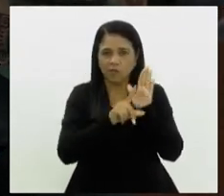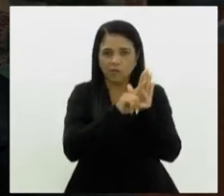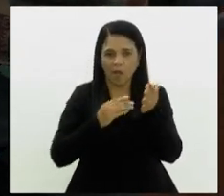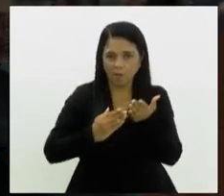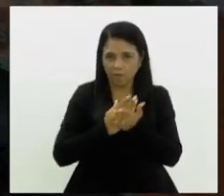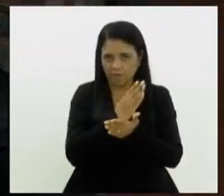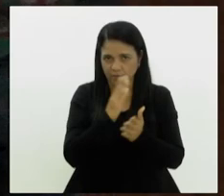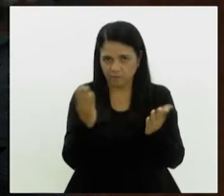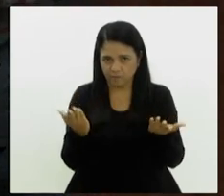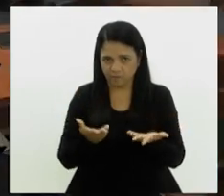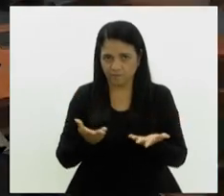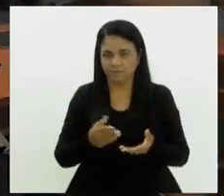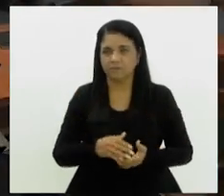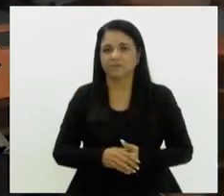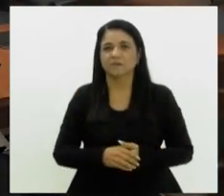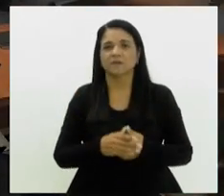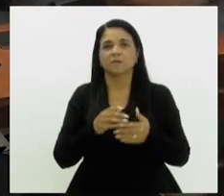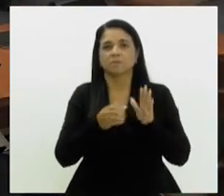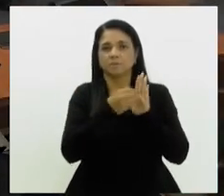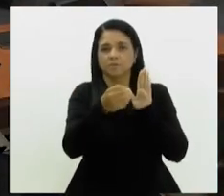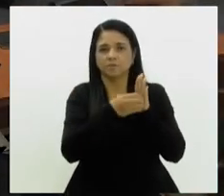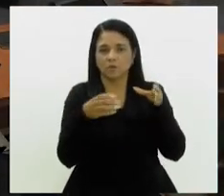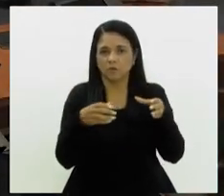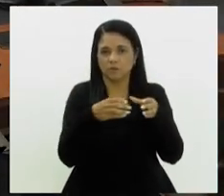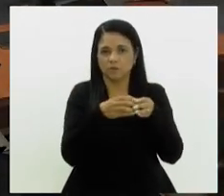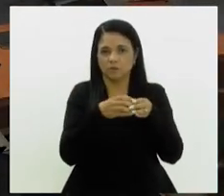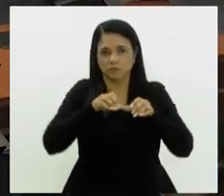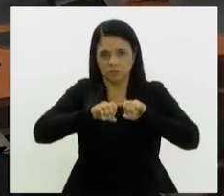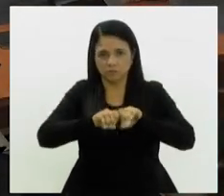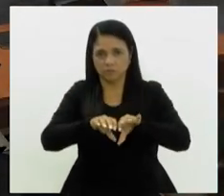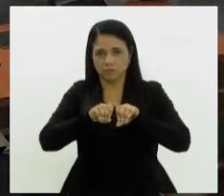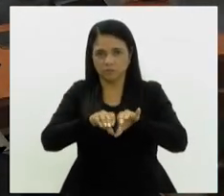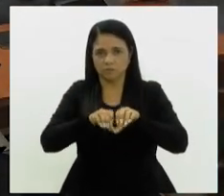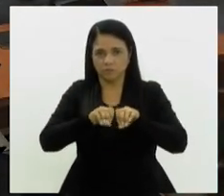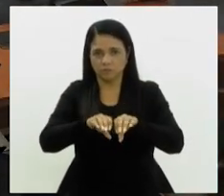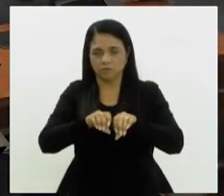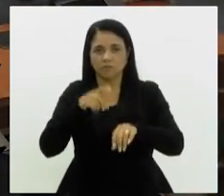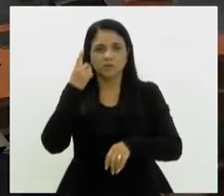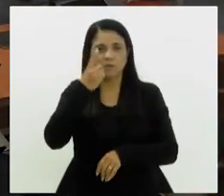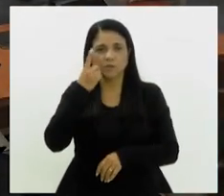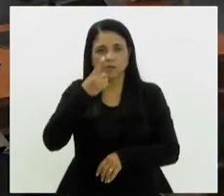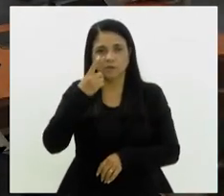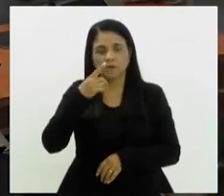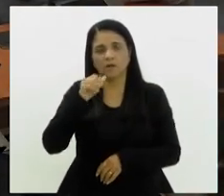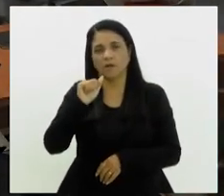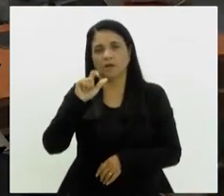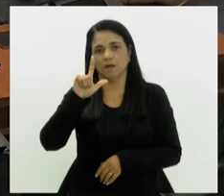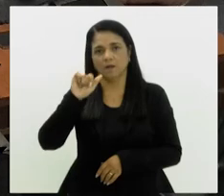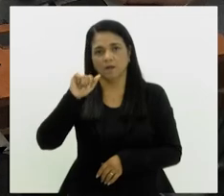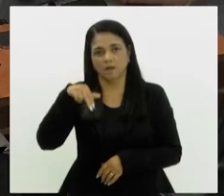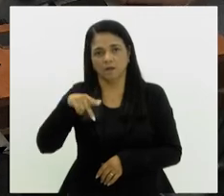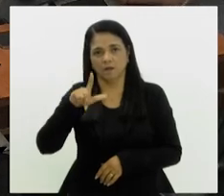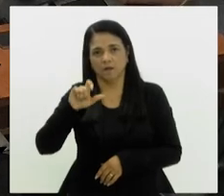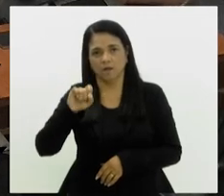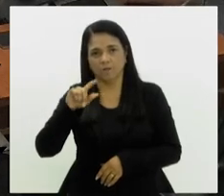aprovado. Para emitir parecer pela Comissão de Educação, deputado Alan Lopes.